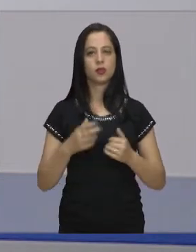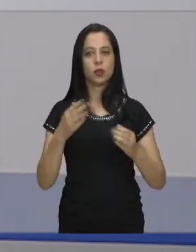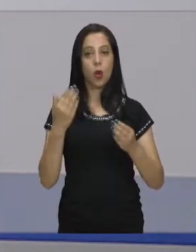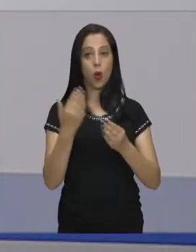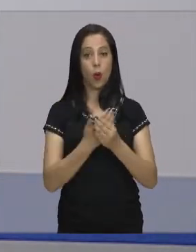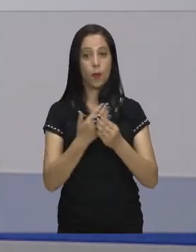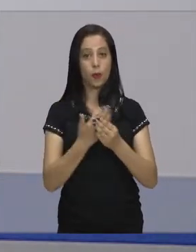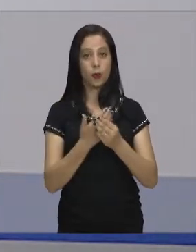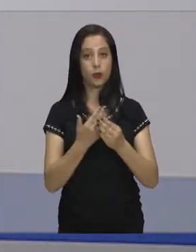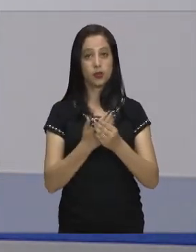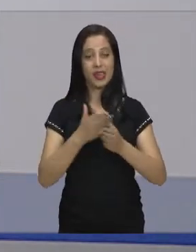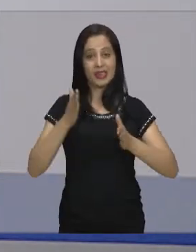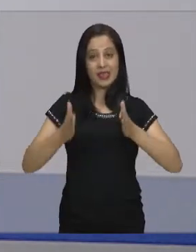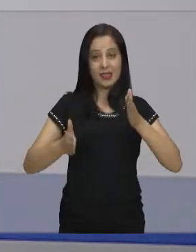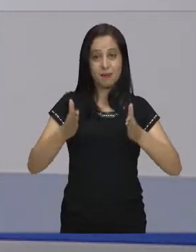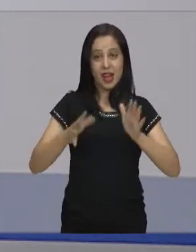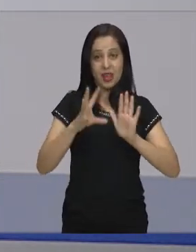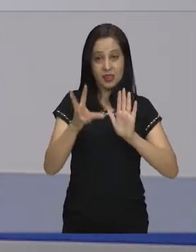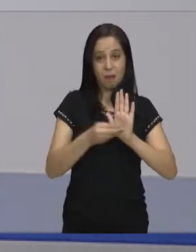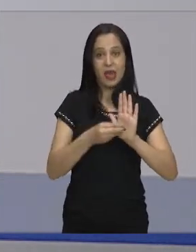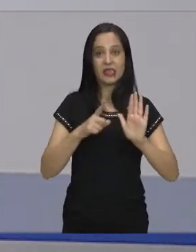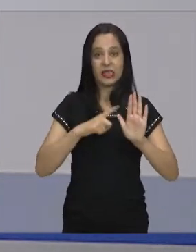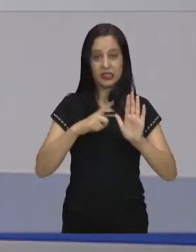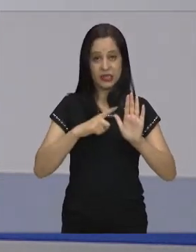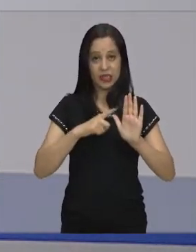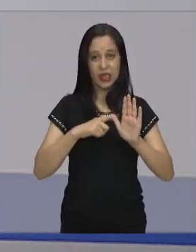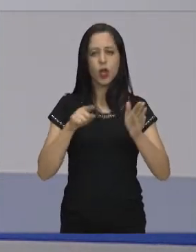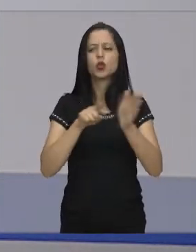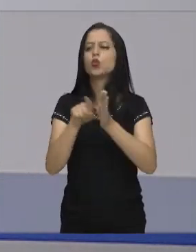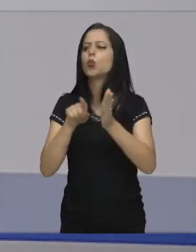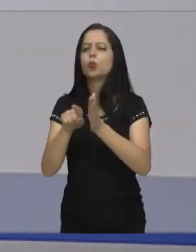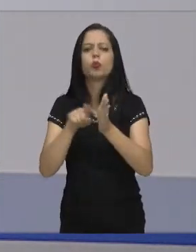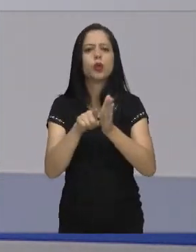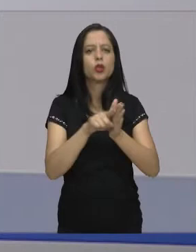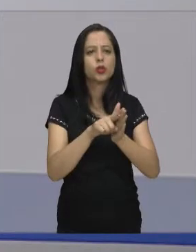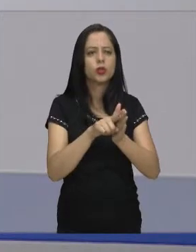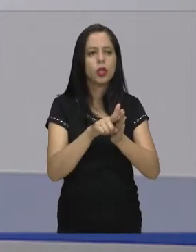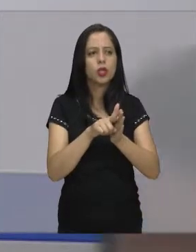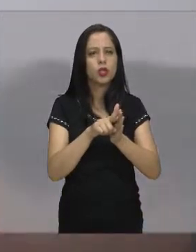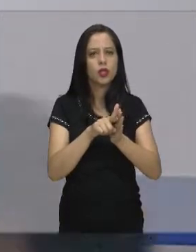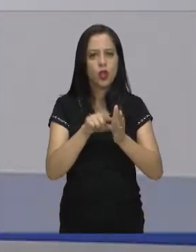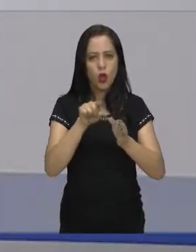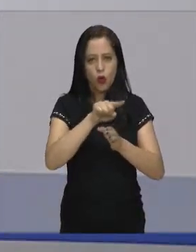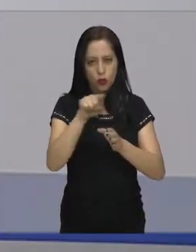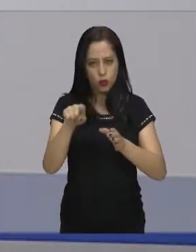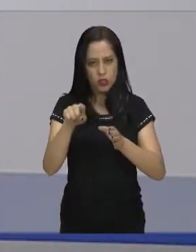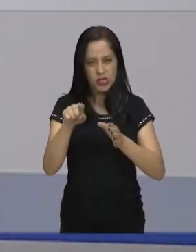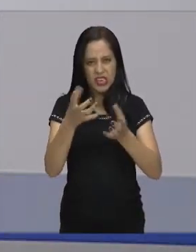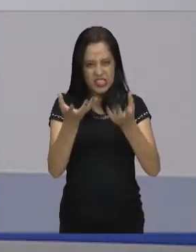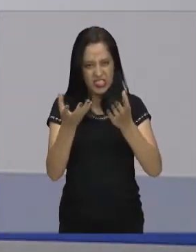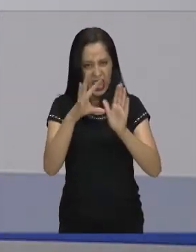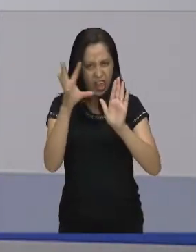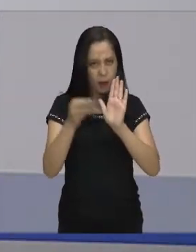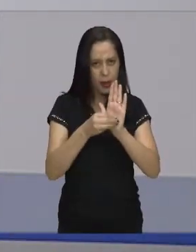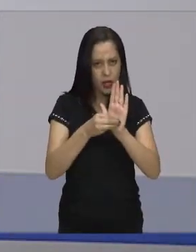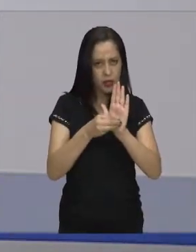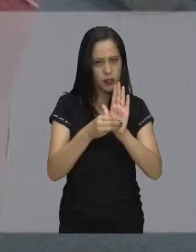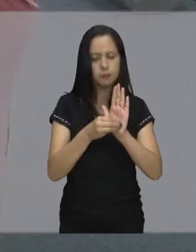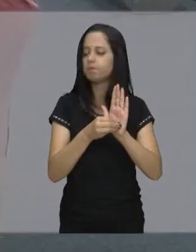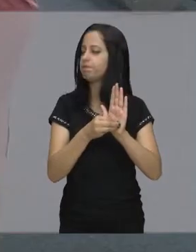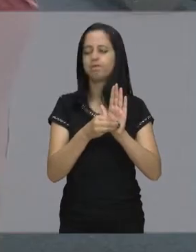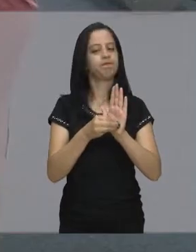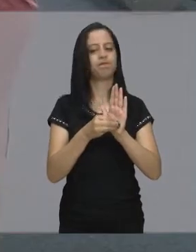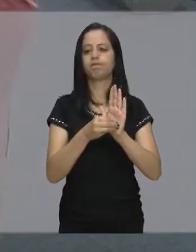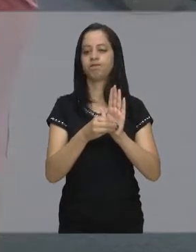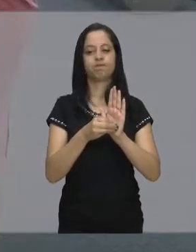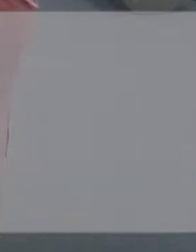se encontra em prazo de emenda. Consulto os vereadores se abrem mão do prazo de emenda. Sem